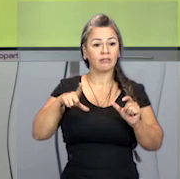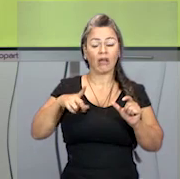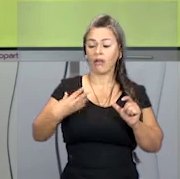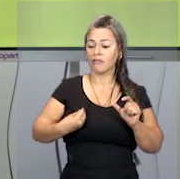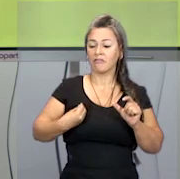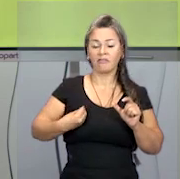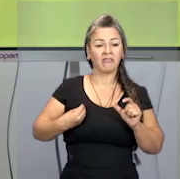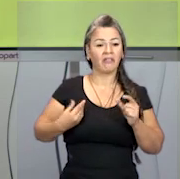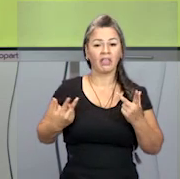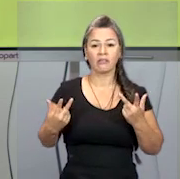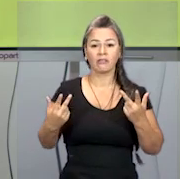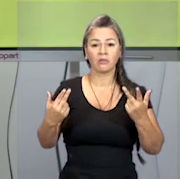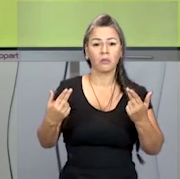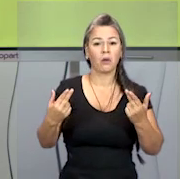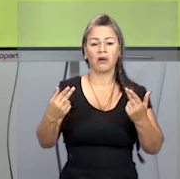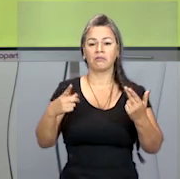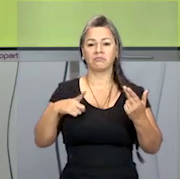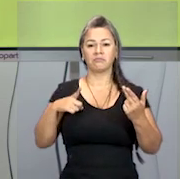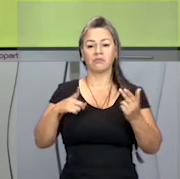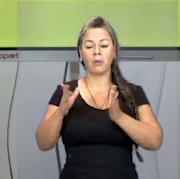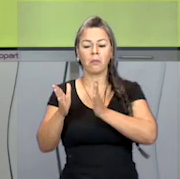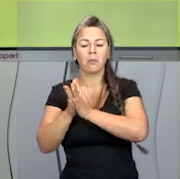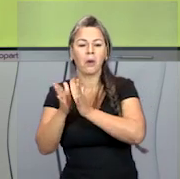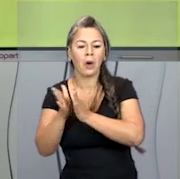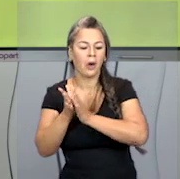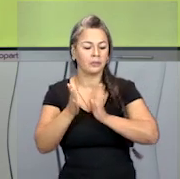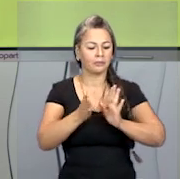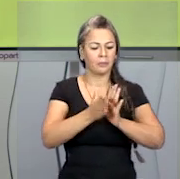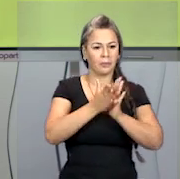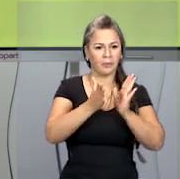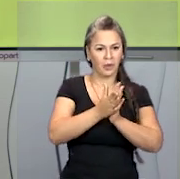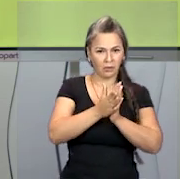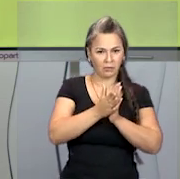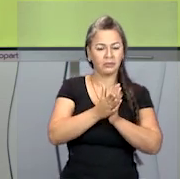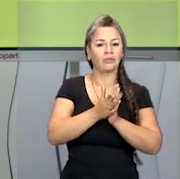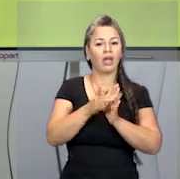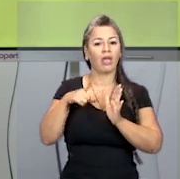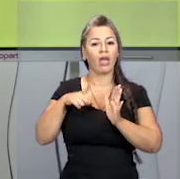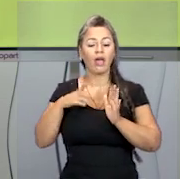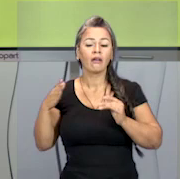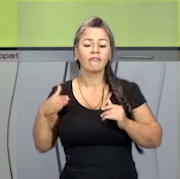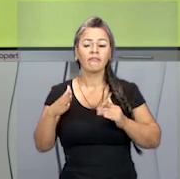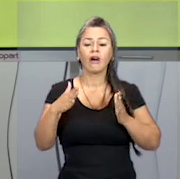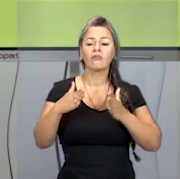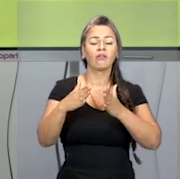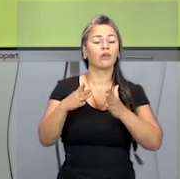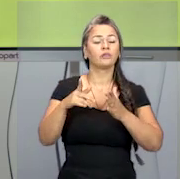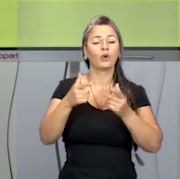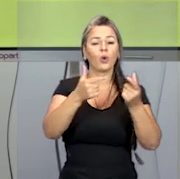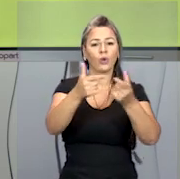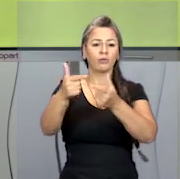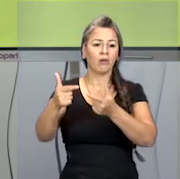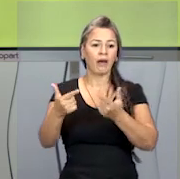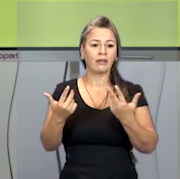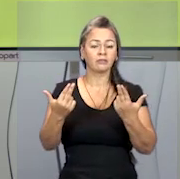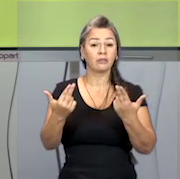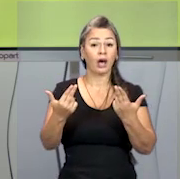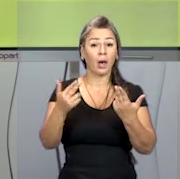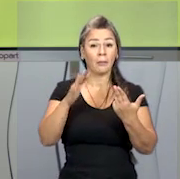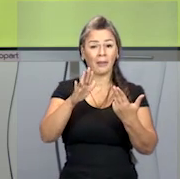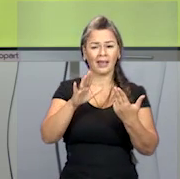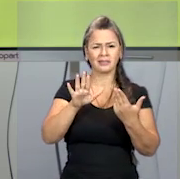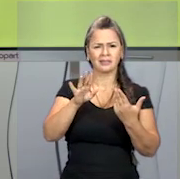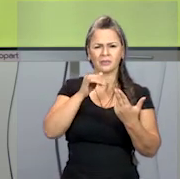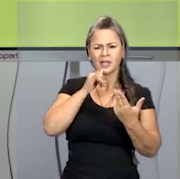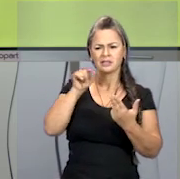São pobres, viveram na mesma realidade, no mesmo bairro, frequentaram os mesmos espaços, mas um se